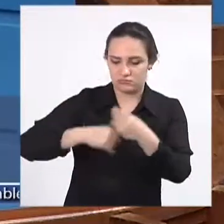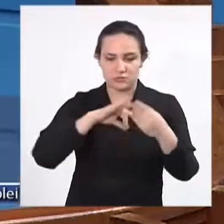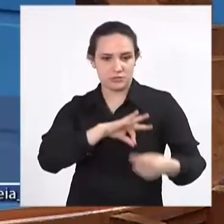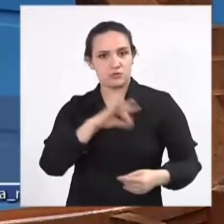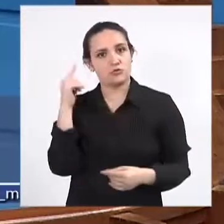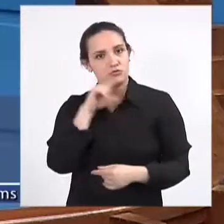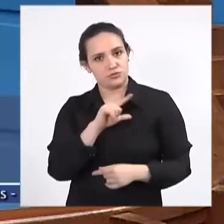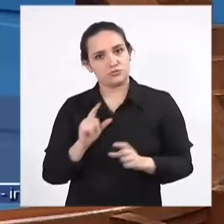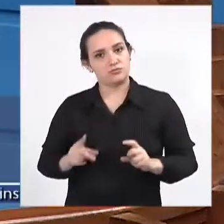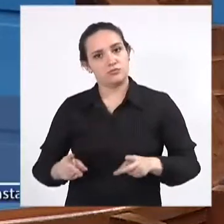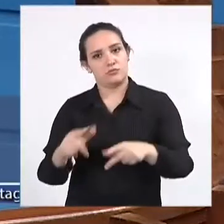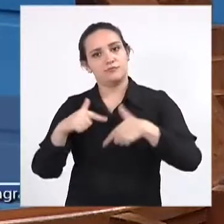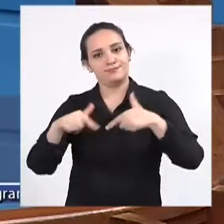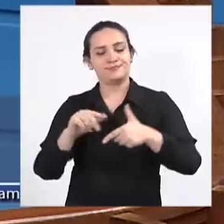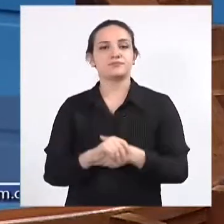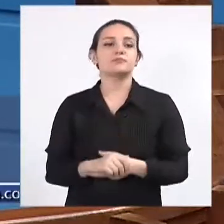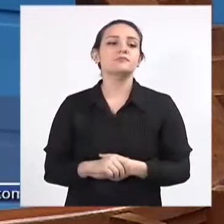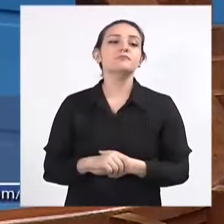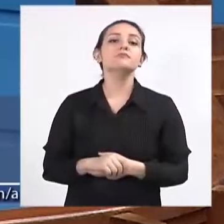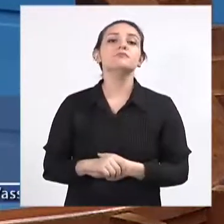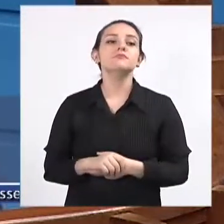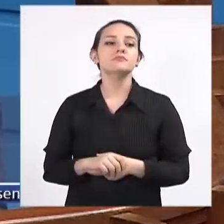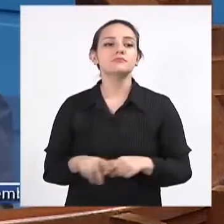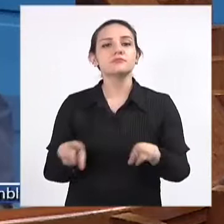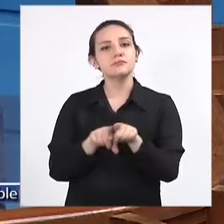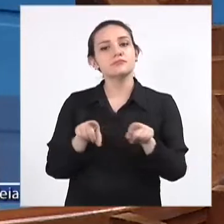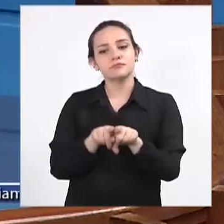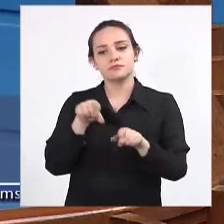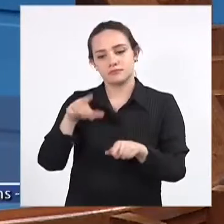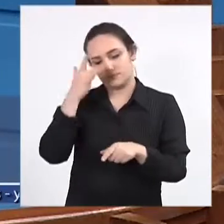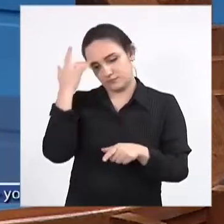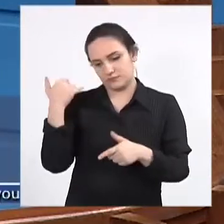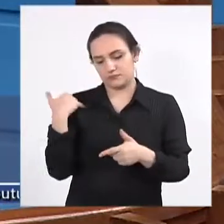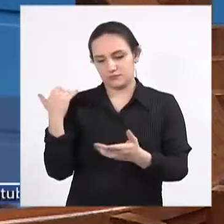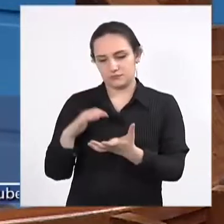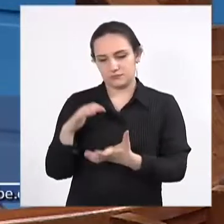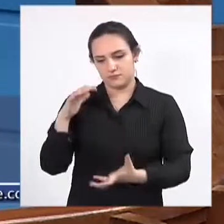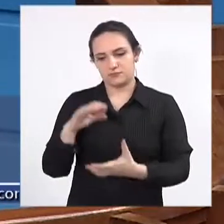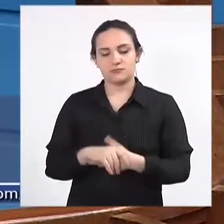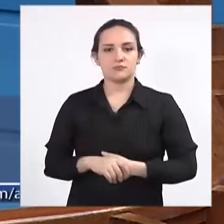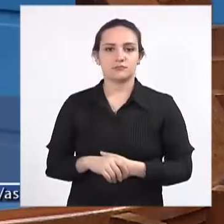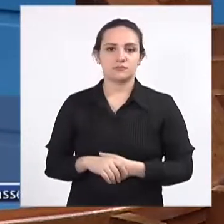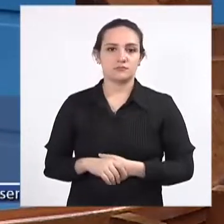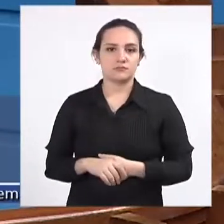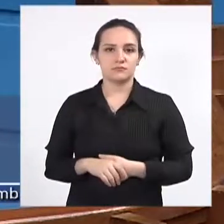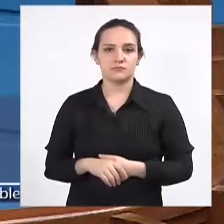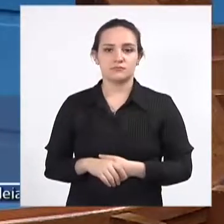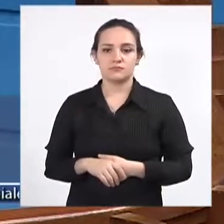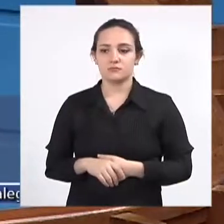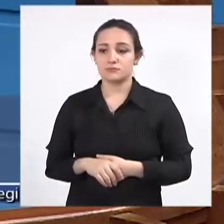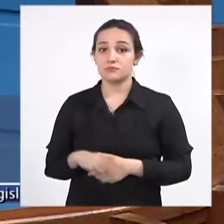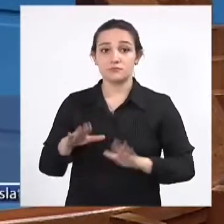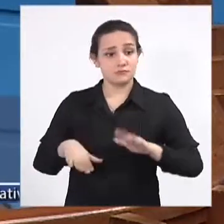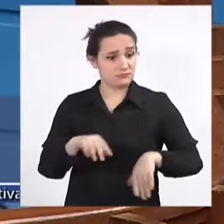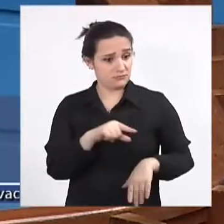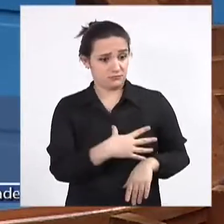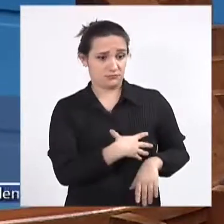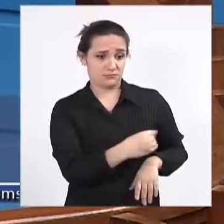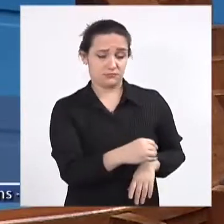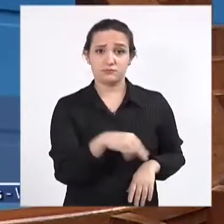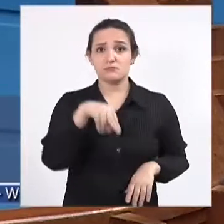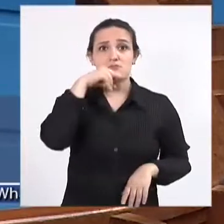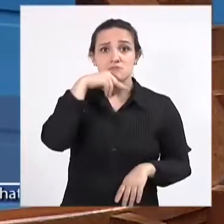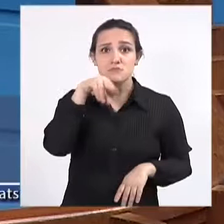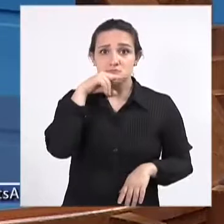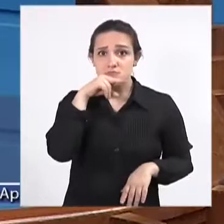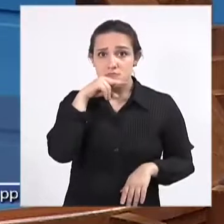Esses idosos também sofrem, muitas vezes, a ação de filhos, de netos,